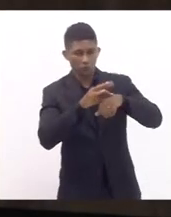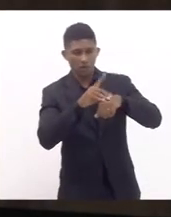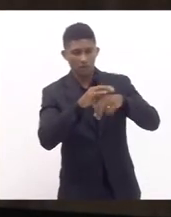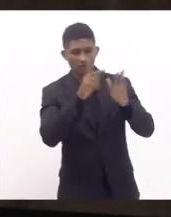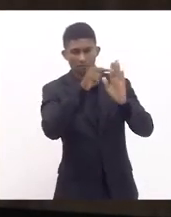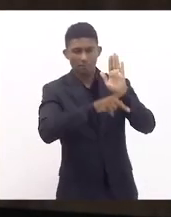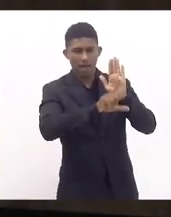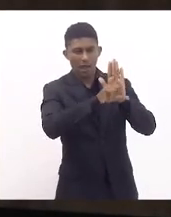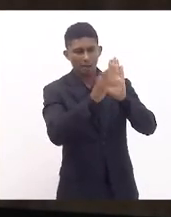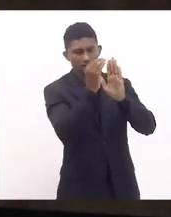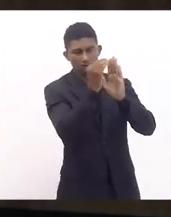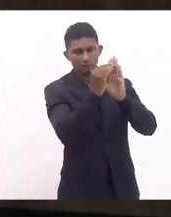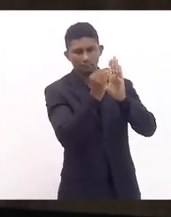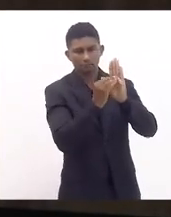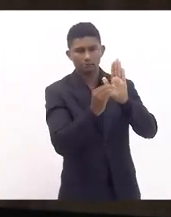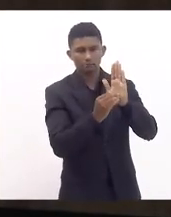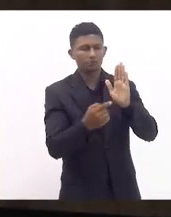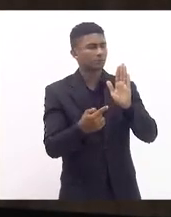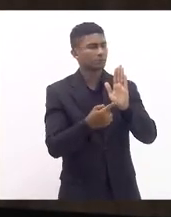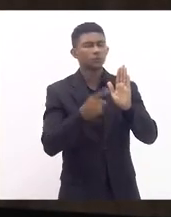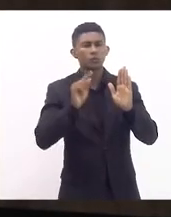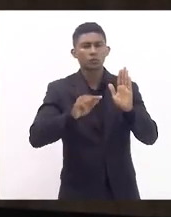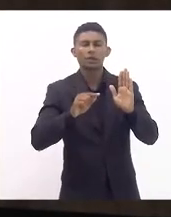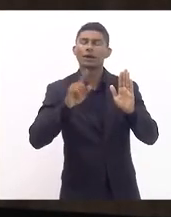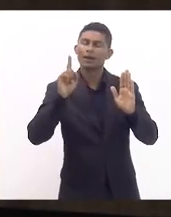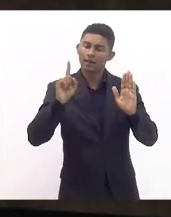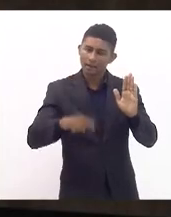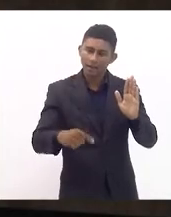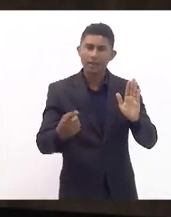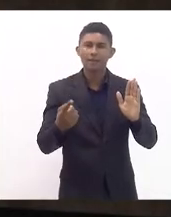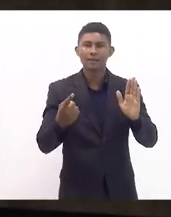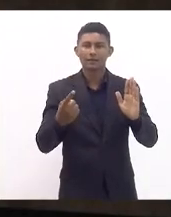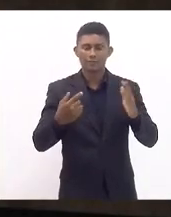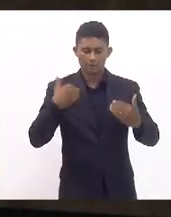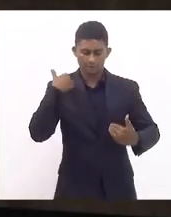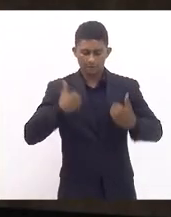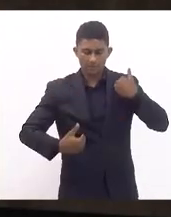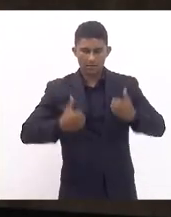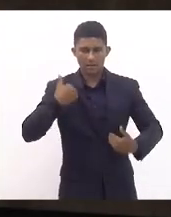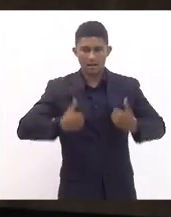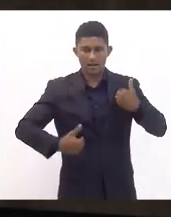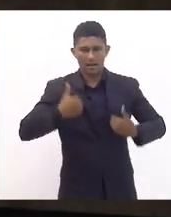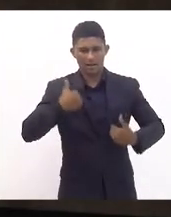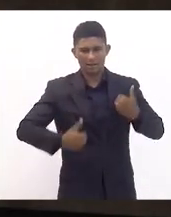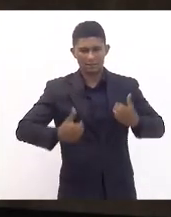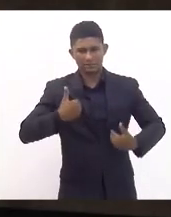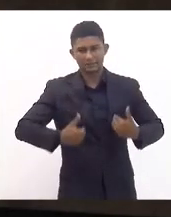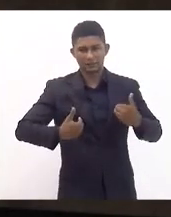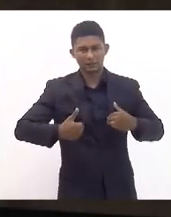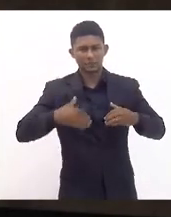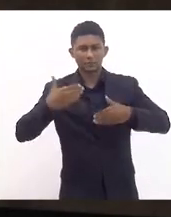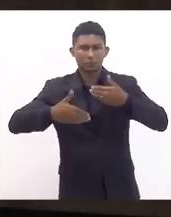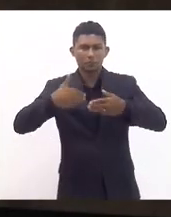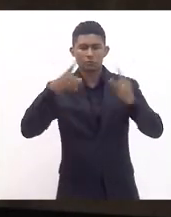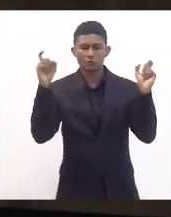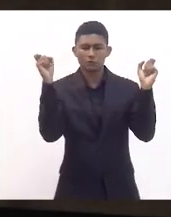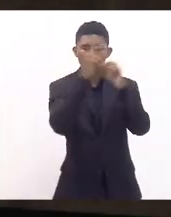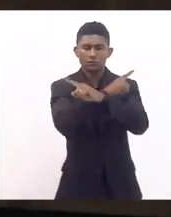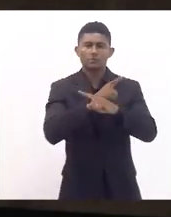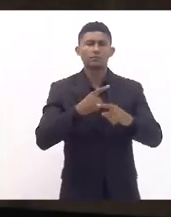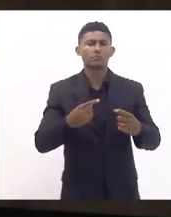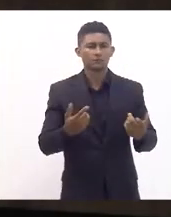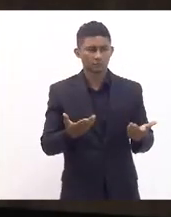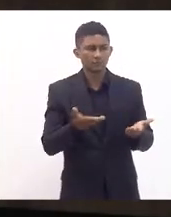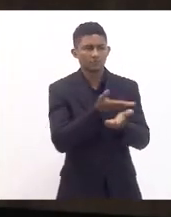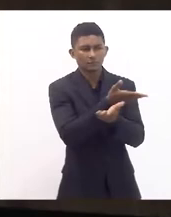lei acabam acarretando o comprometimento da função física, o que é comum aos portadores